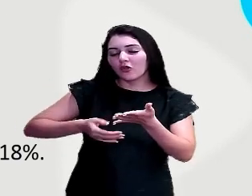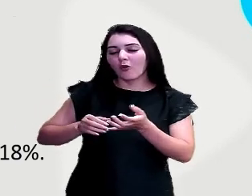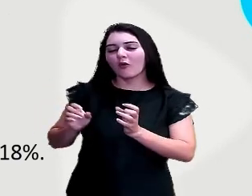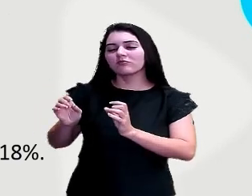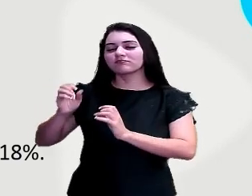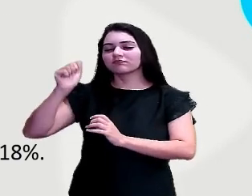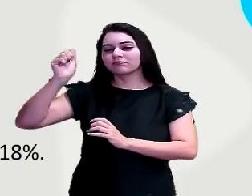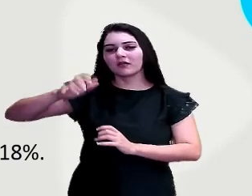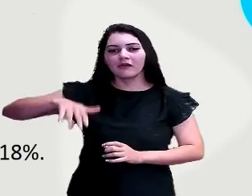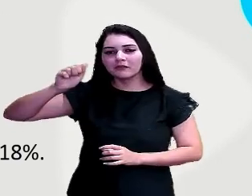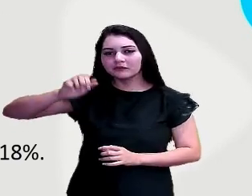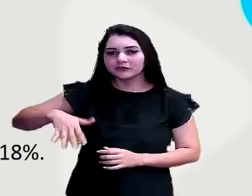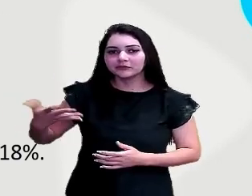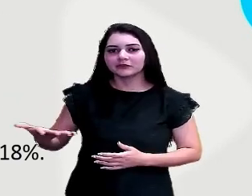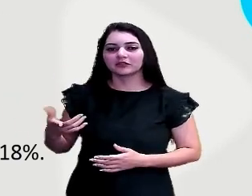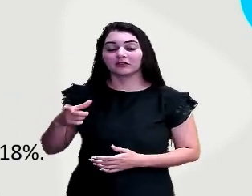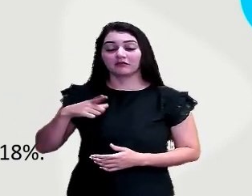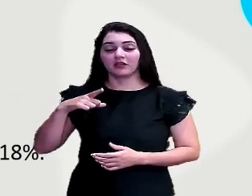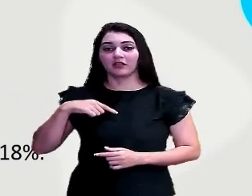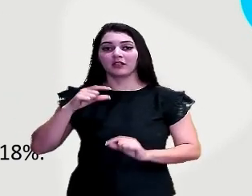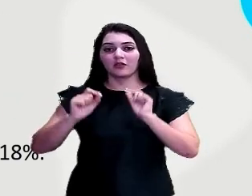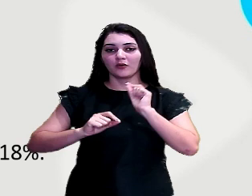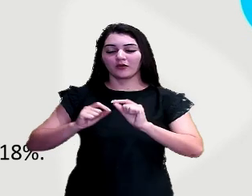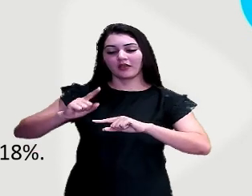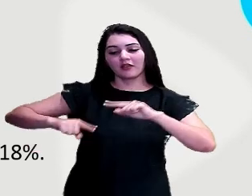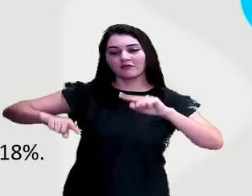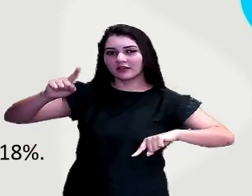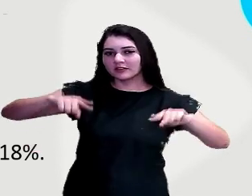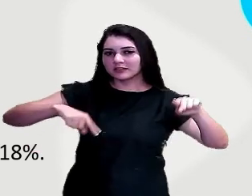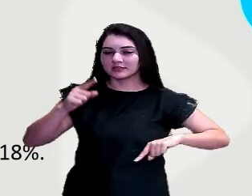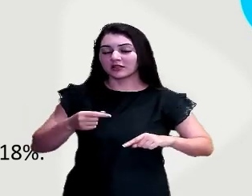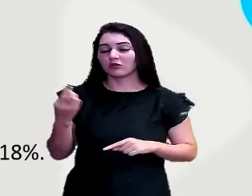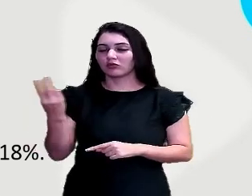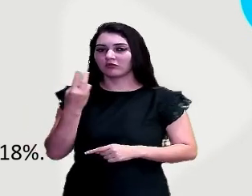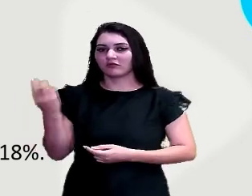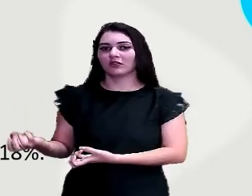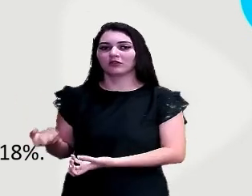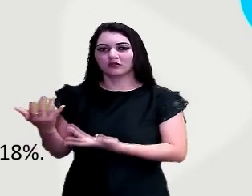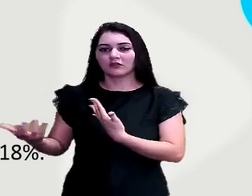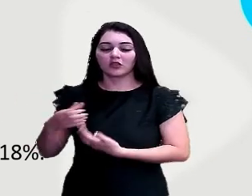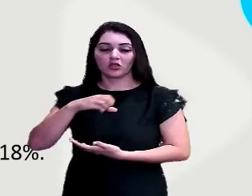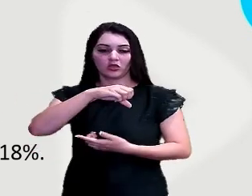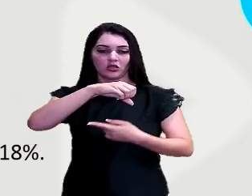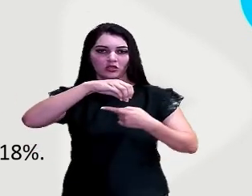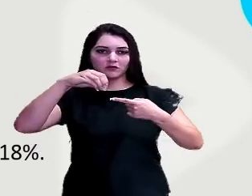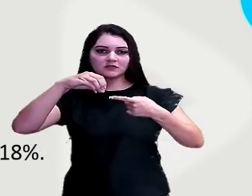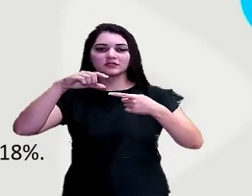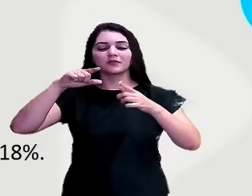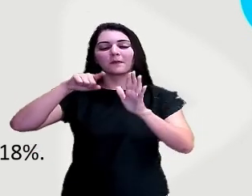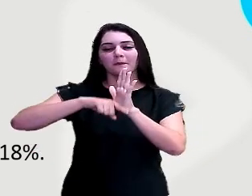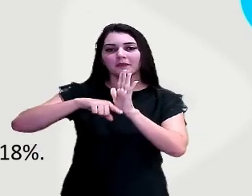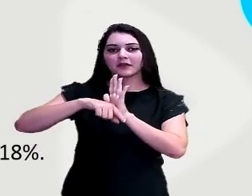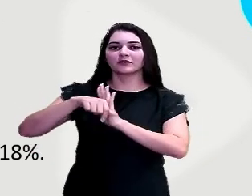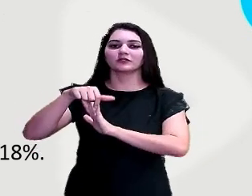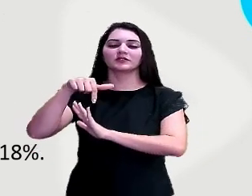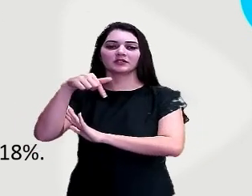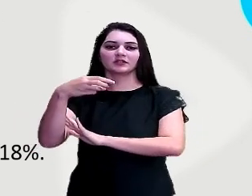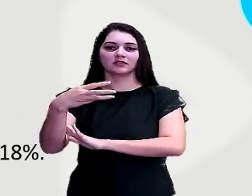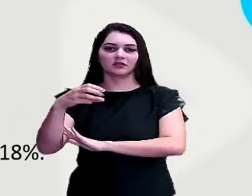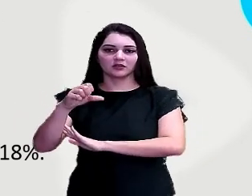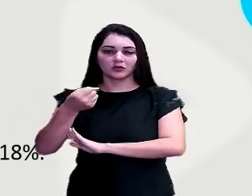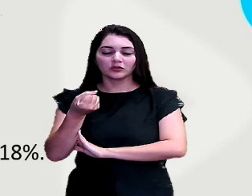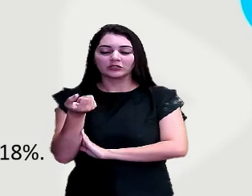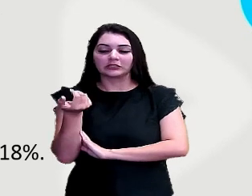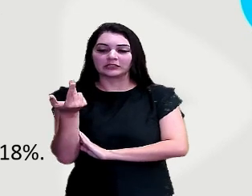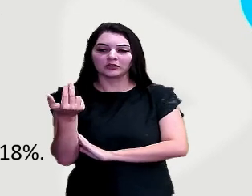liquidação? Então, a gente vai ver a variação no valor do fogão, 900 menos 738, que vai dar 162. Então,